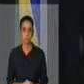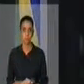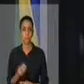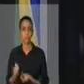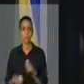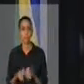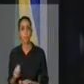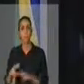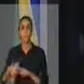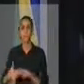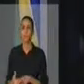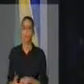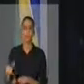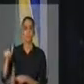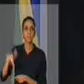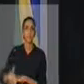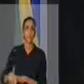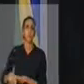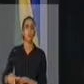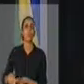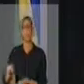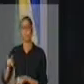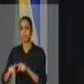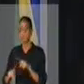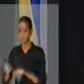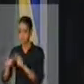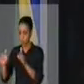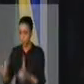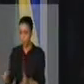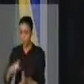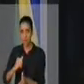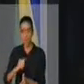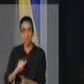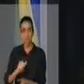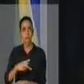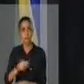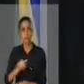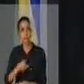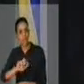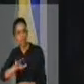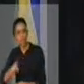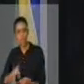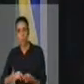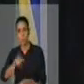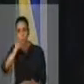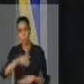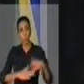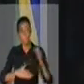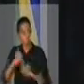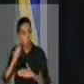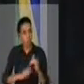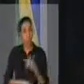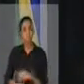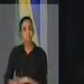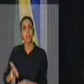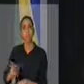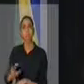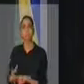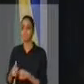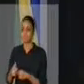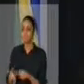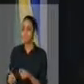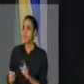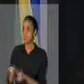das máquinas, a capacidade de leitura da pessoa, a equipe treinada para tirar a imagem corretamente, tudo